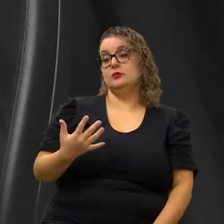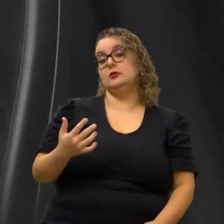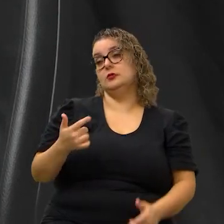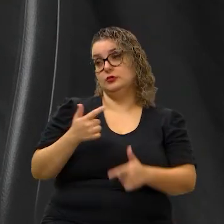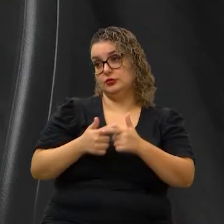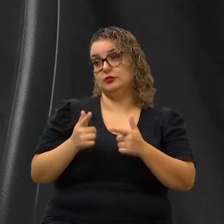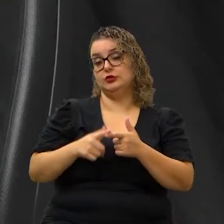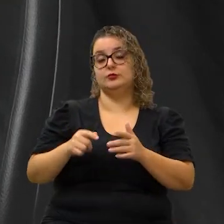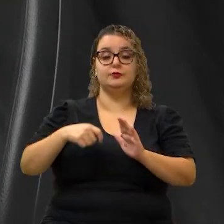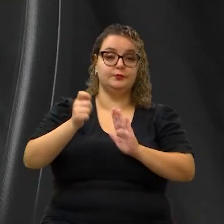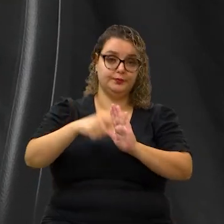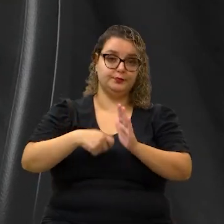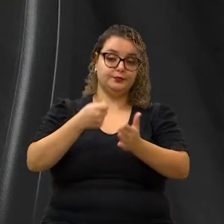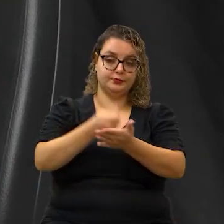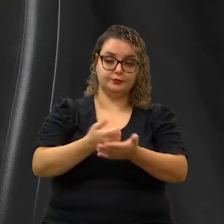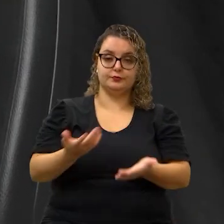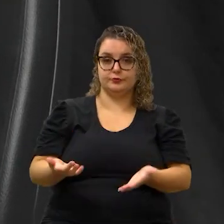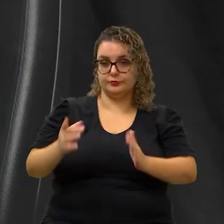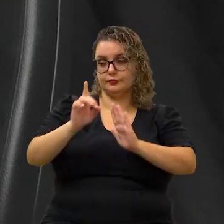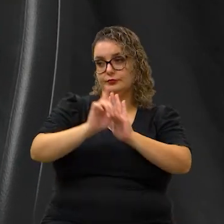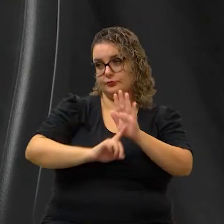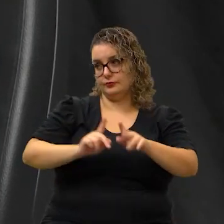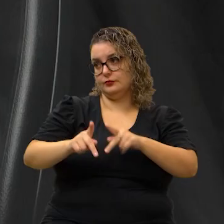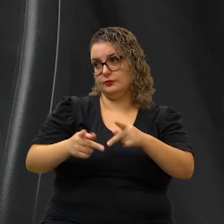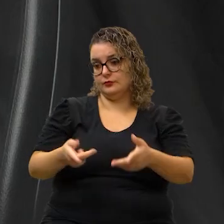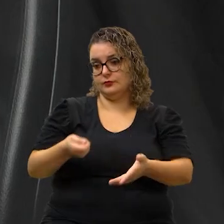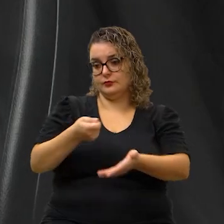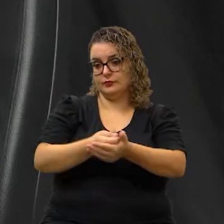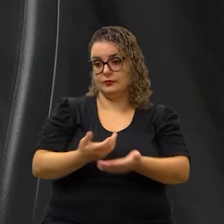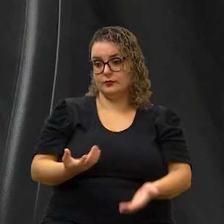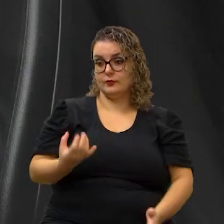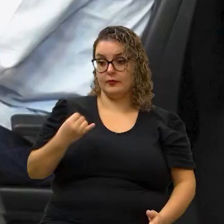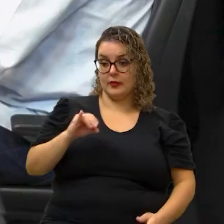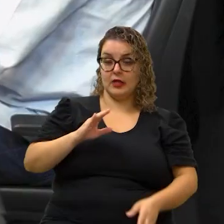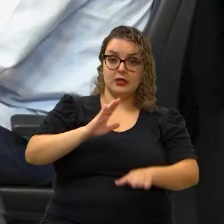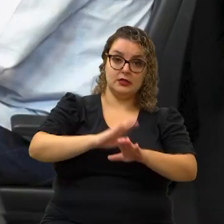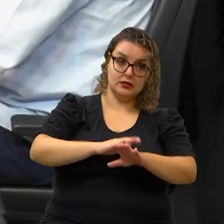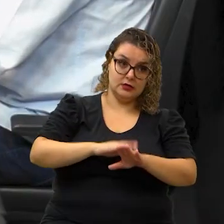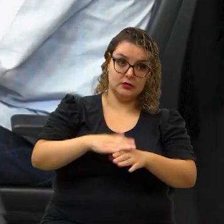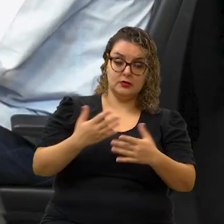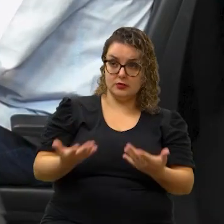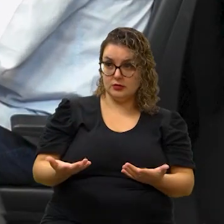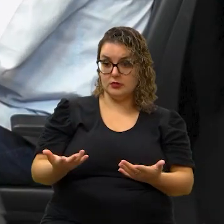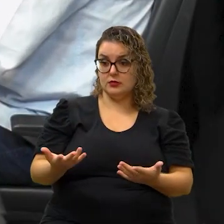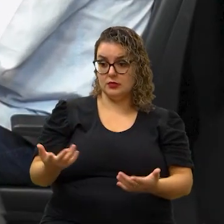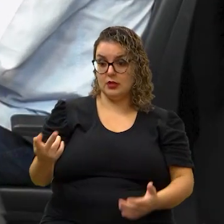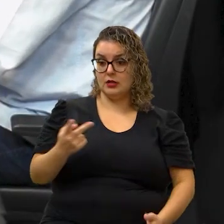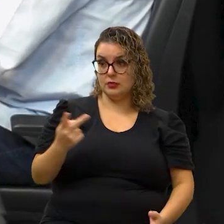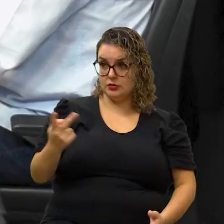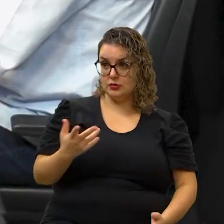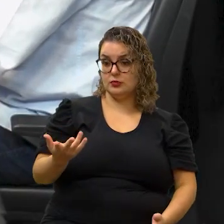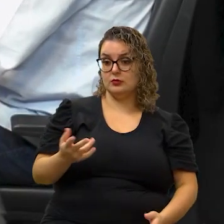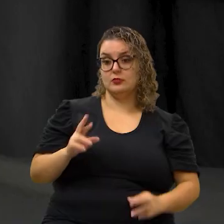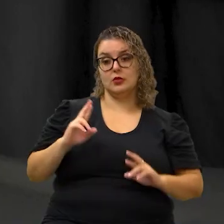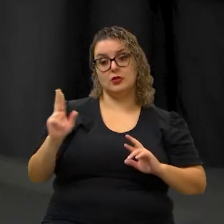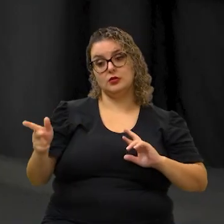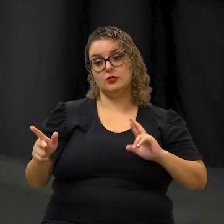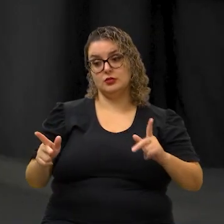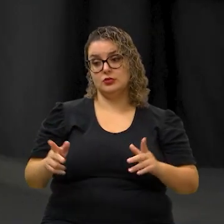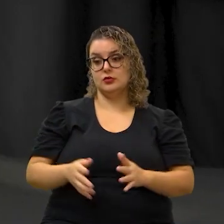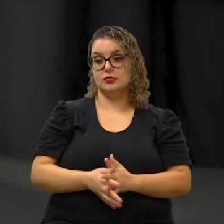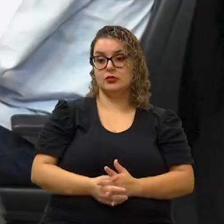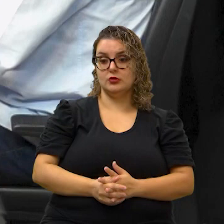para realizar e para fazer valer os direitos da população. São atividades políticas, as duas,